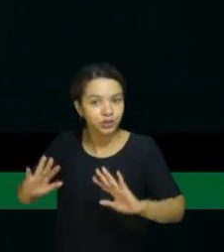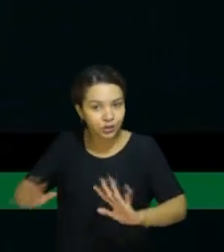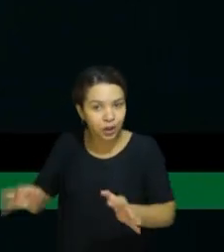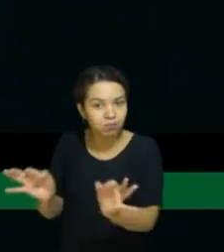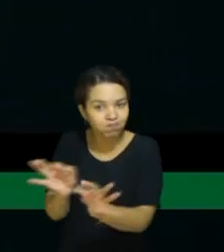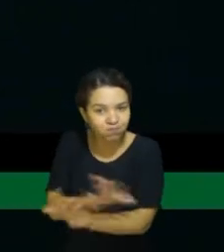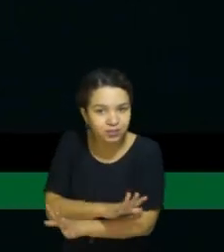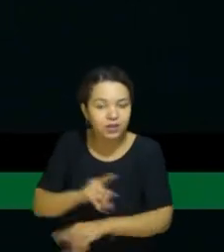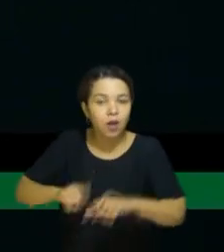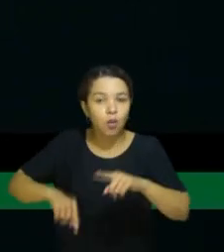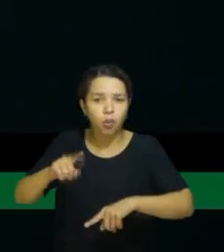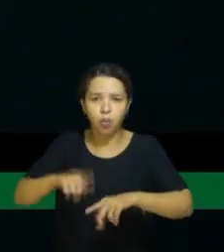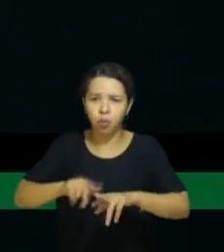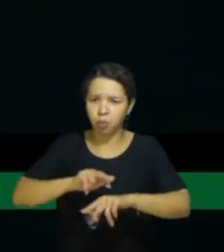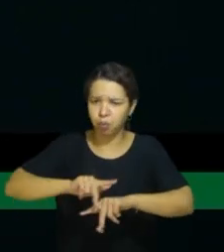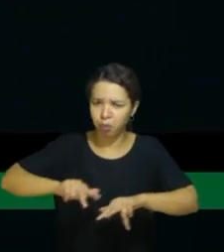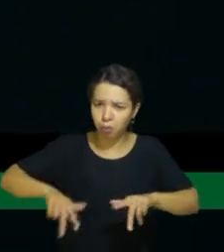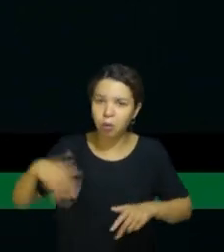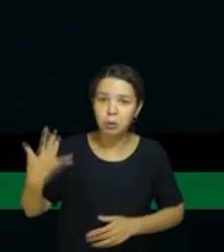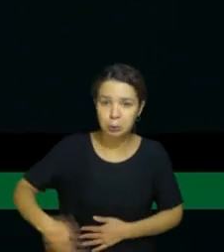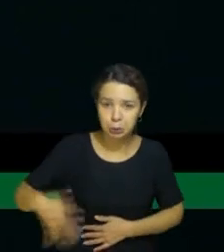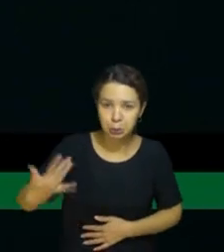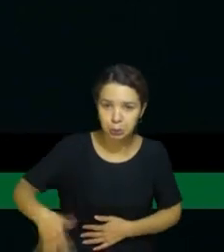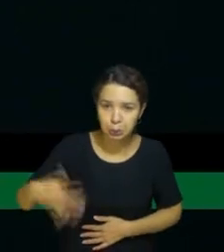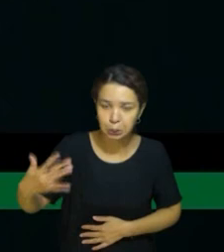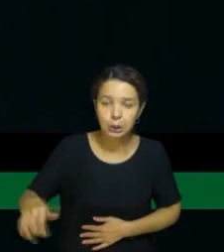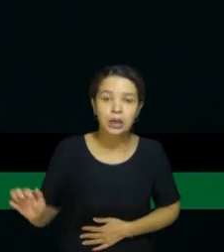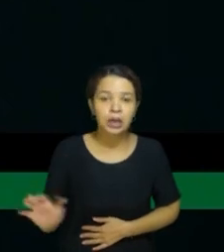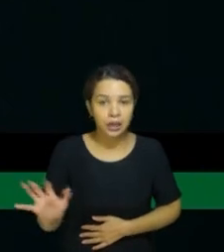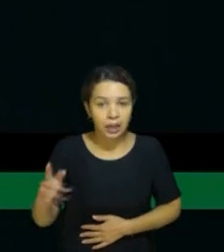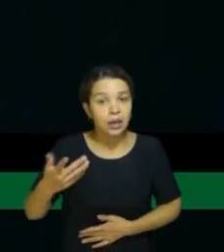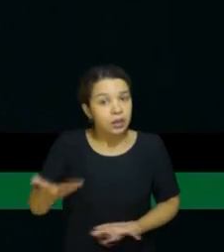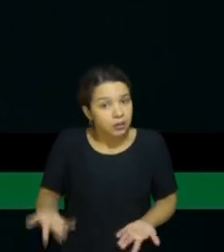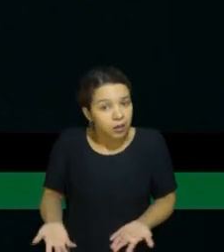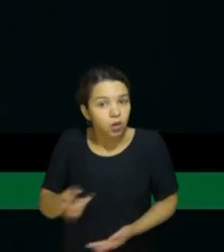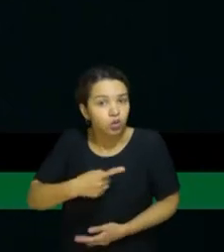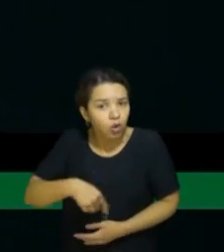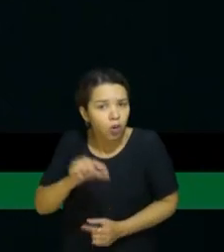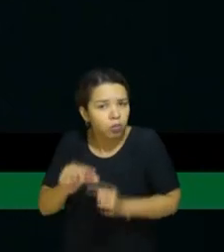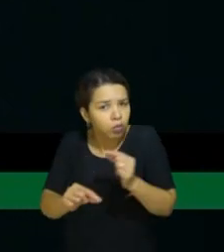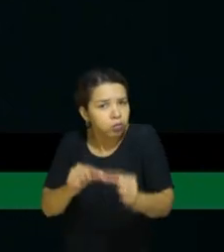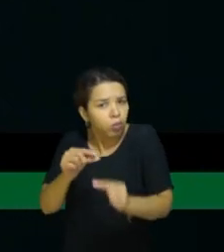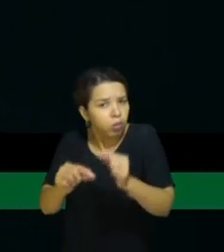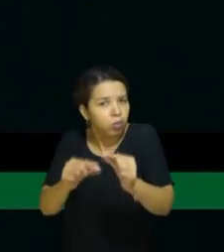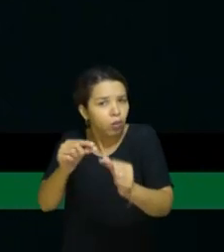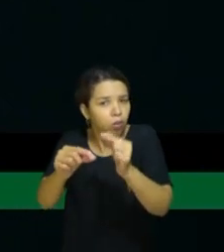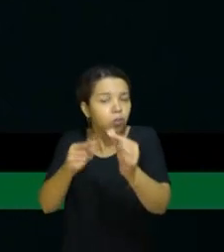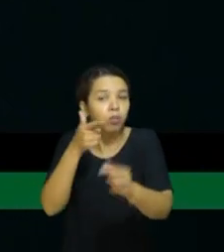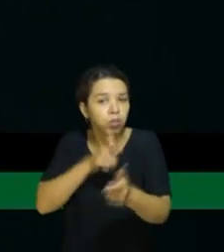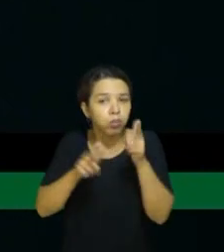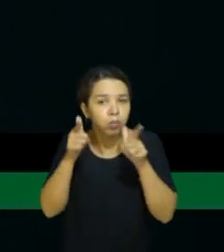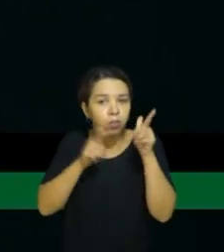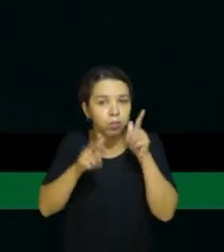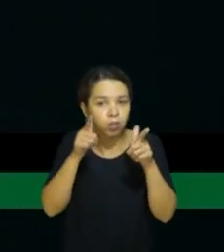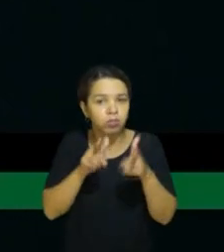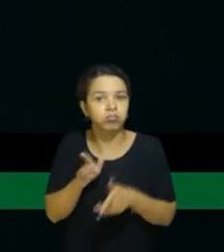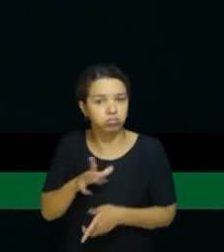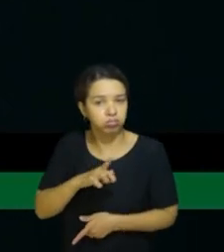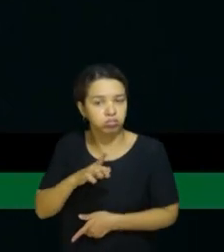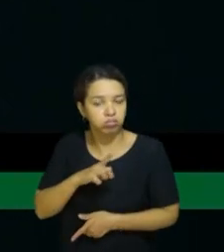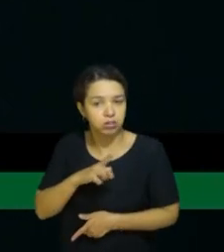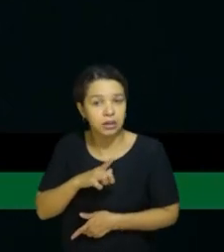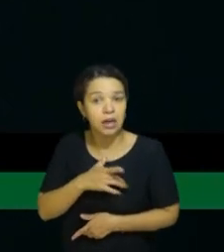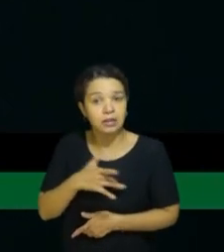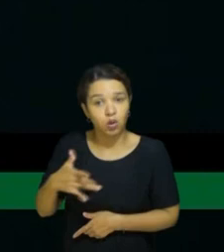equipamentos de valor considerável então aos poucos nós estamos enfrentando a questão e da Saúde